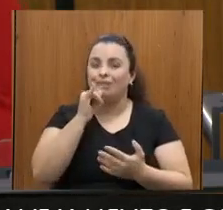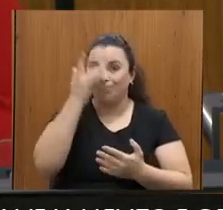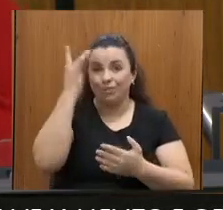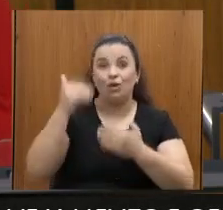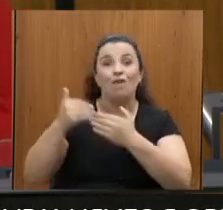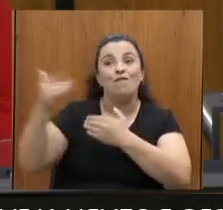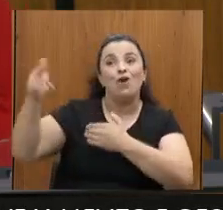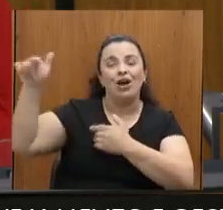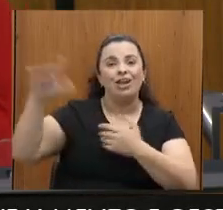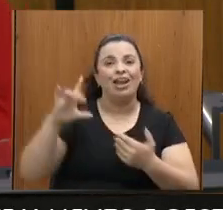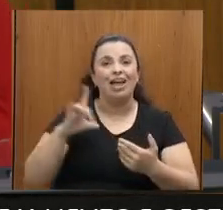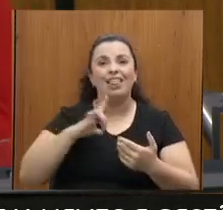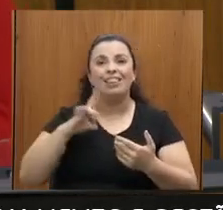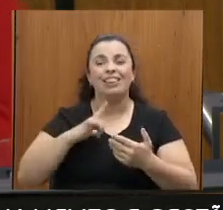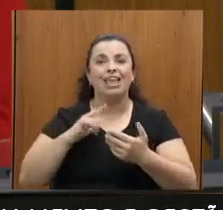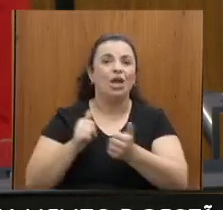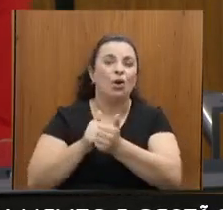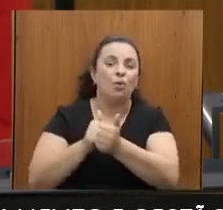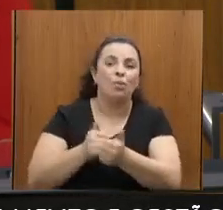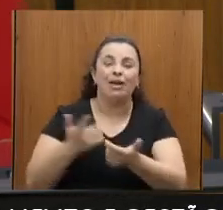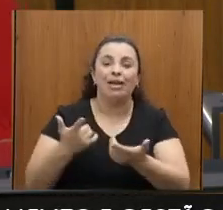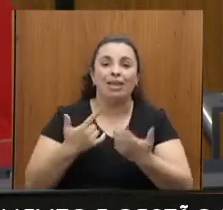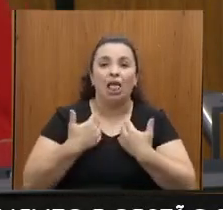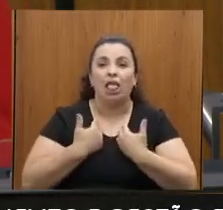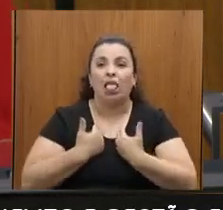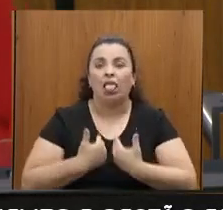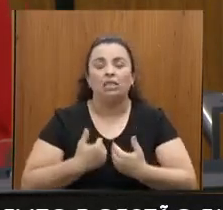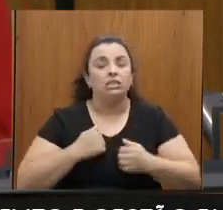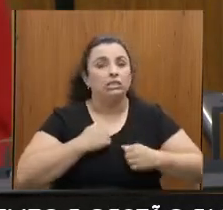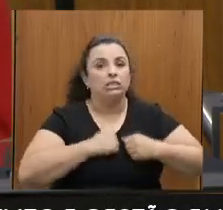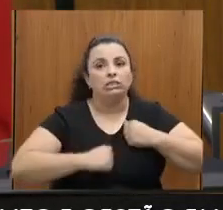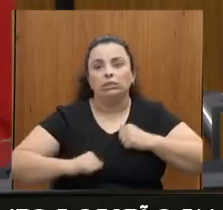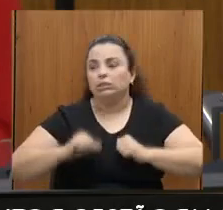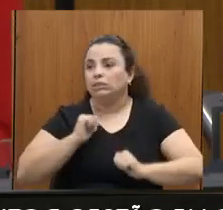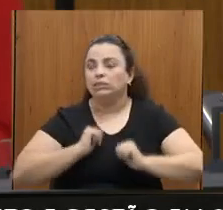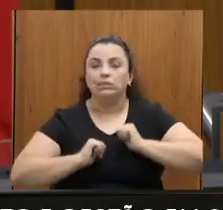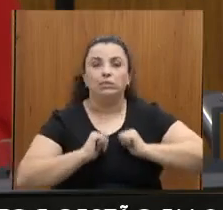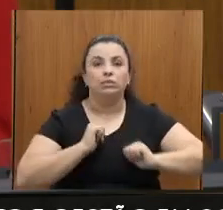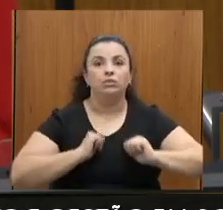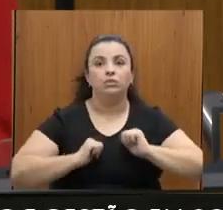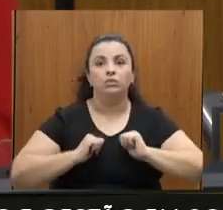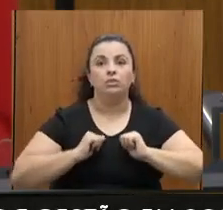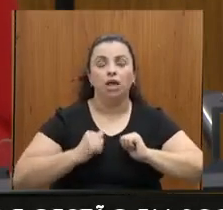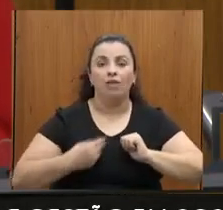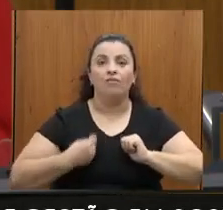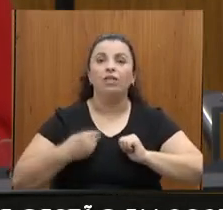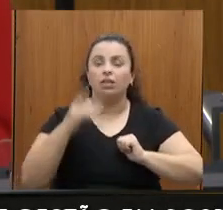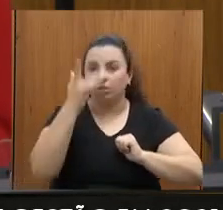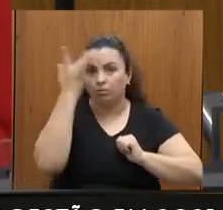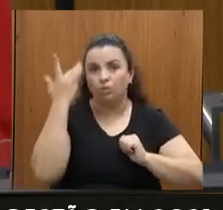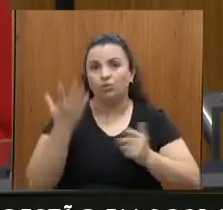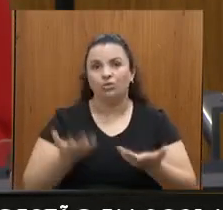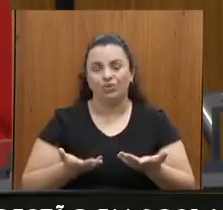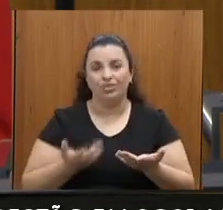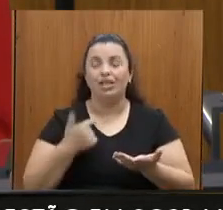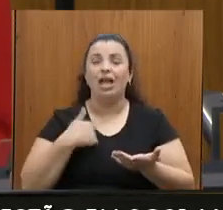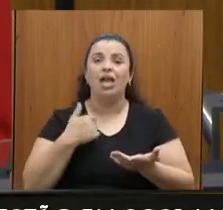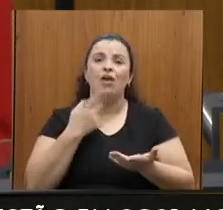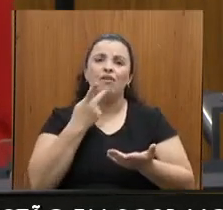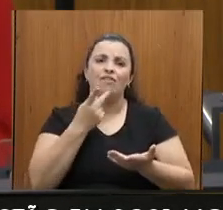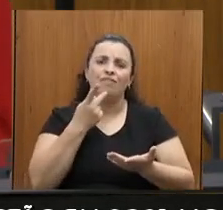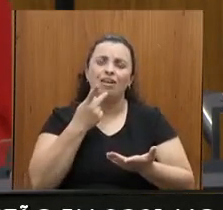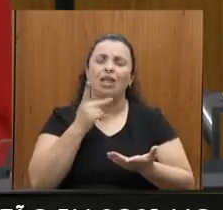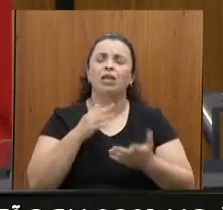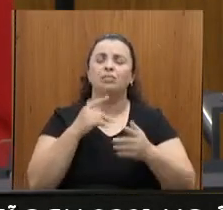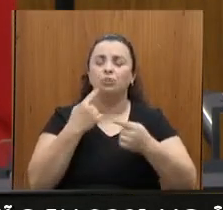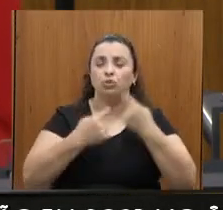está esperando, acompanhando a angústia real da vida das pessoas. Eu centrei as minhas discussões no âmbito sindical da